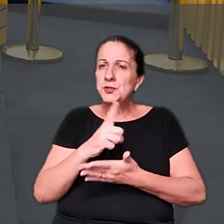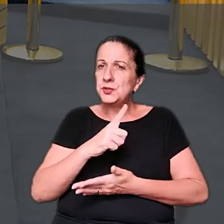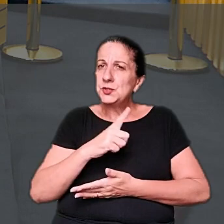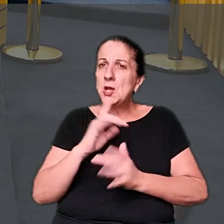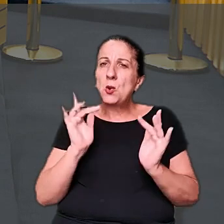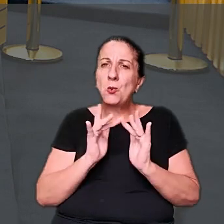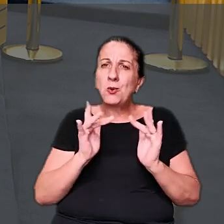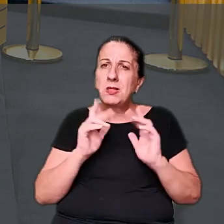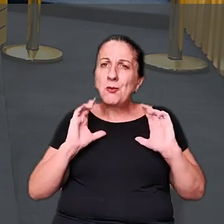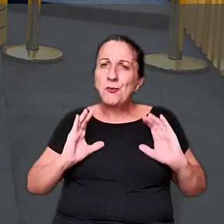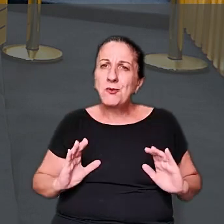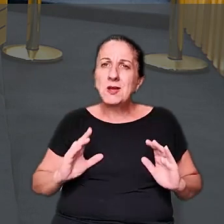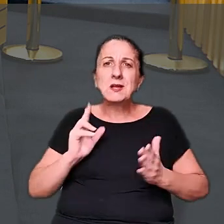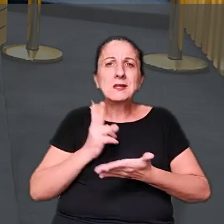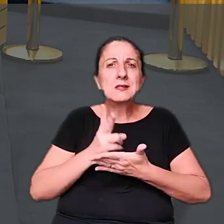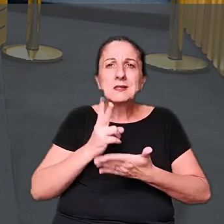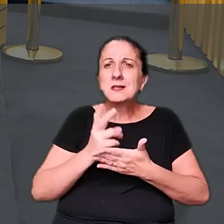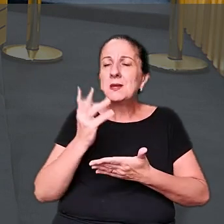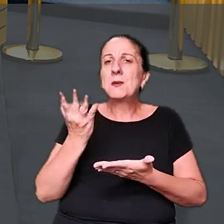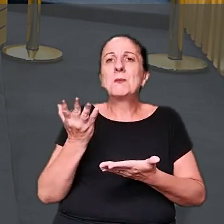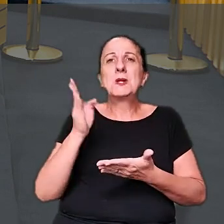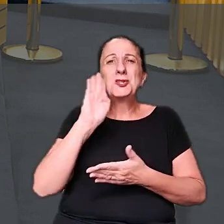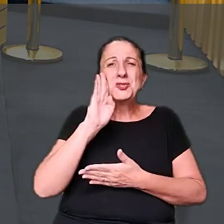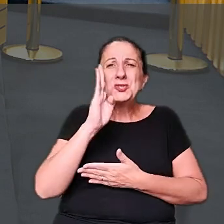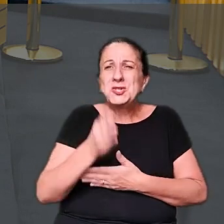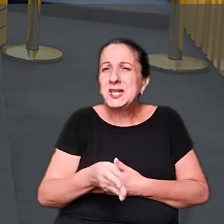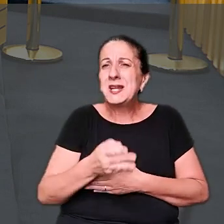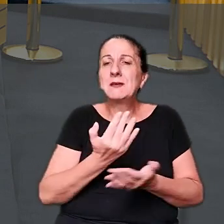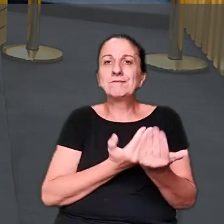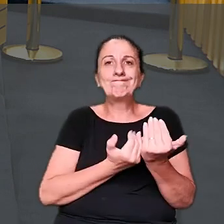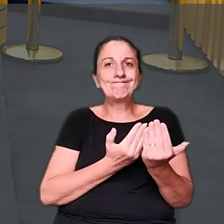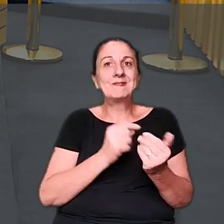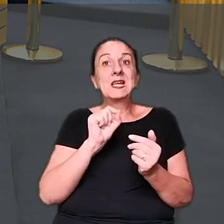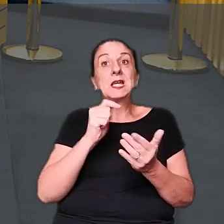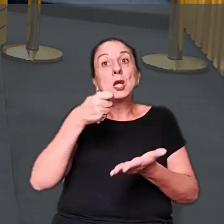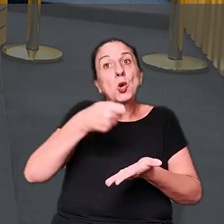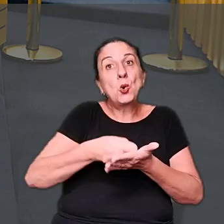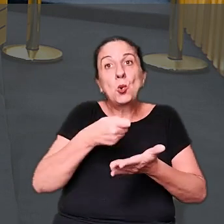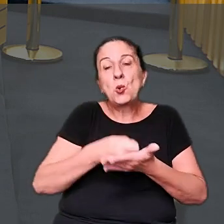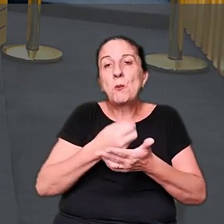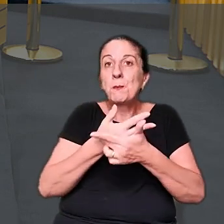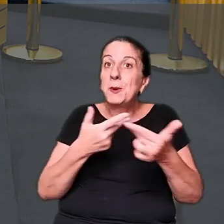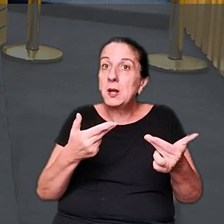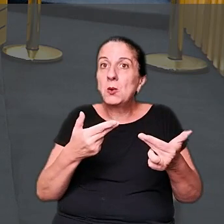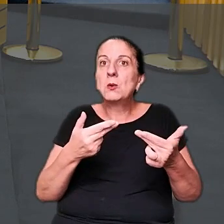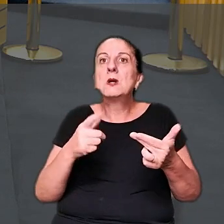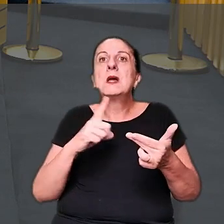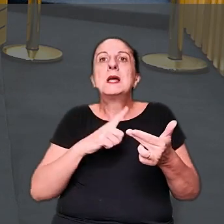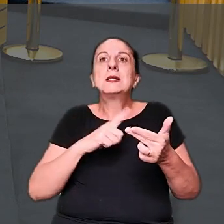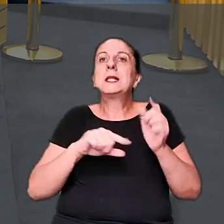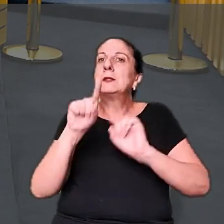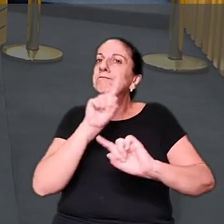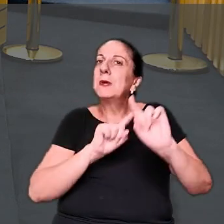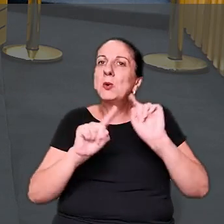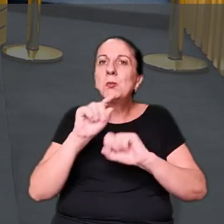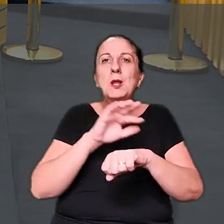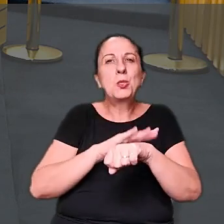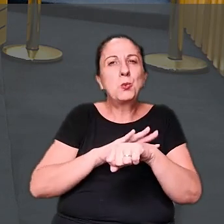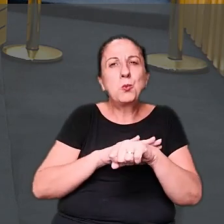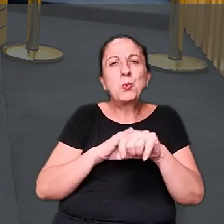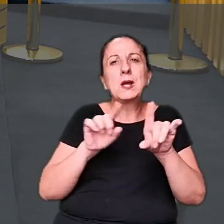que mantinha contato físico, direto e permanente, com adolescentes que cumprem medidas socioeducativas e são portadores